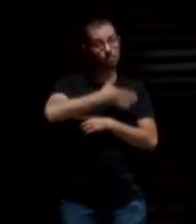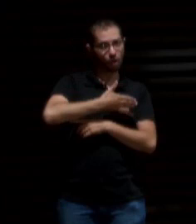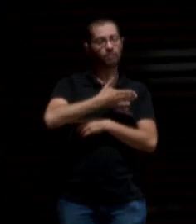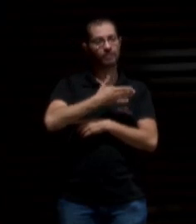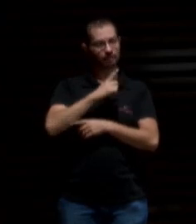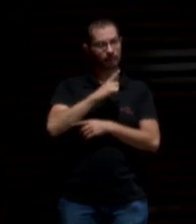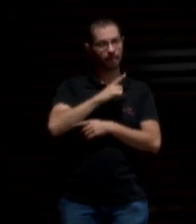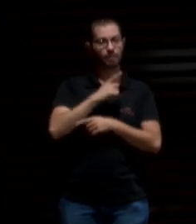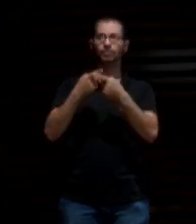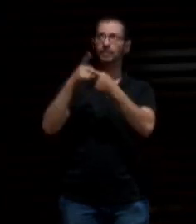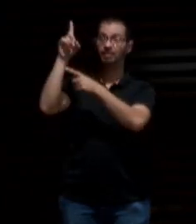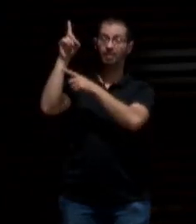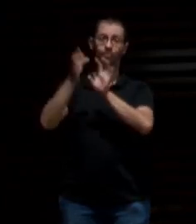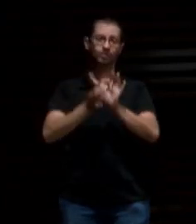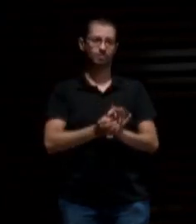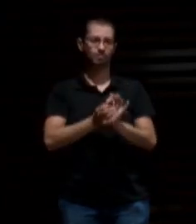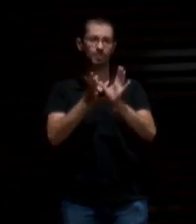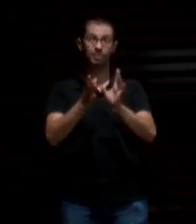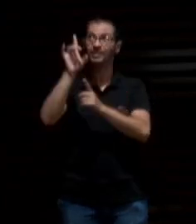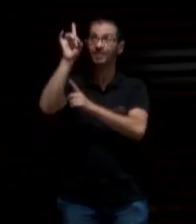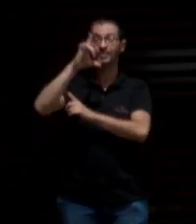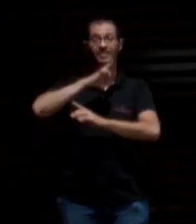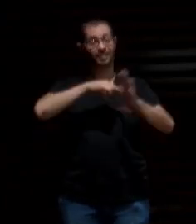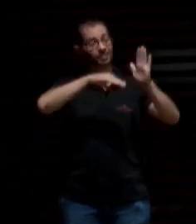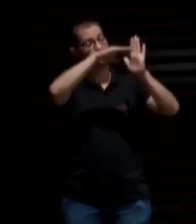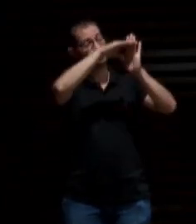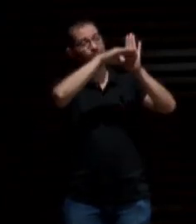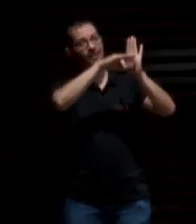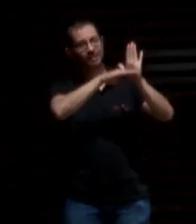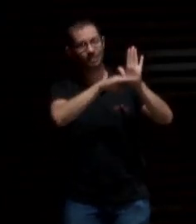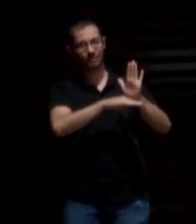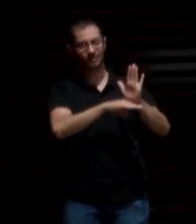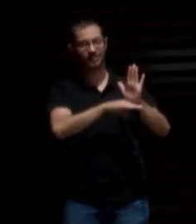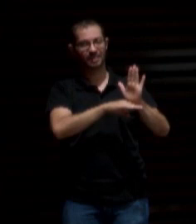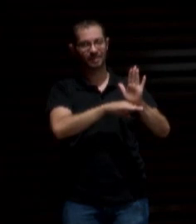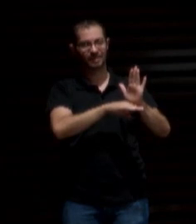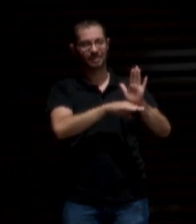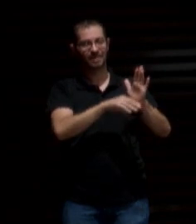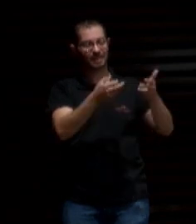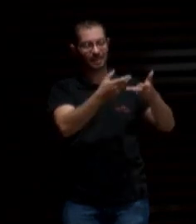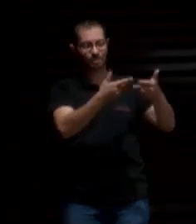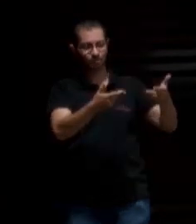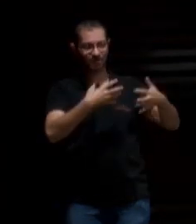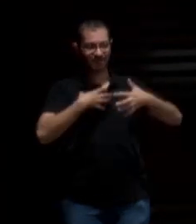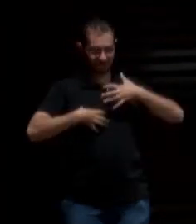Ele de surpresa. E Ele tem um propósito. O fogo ardente surge no meio de